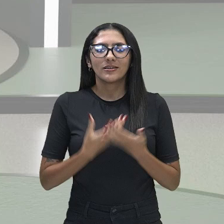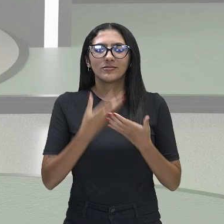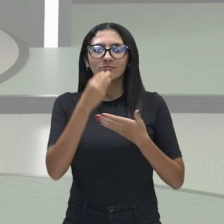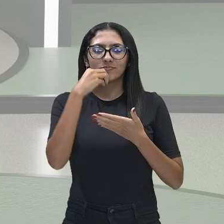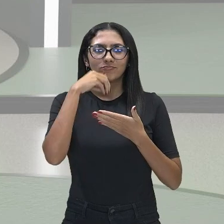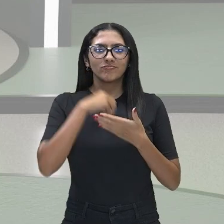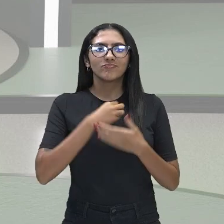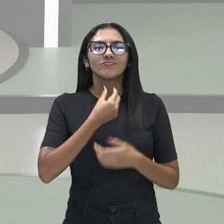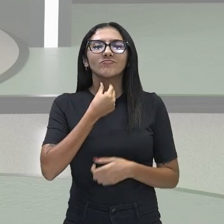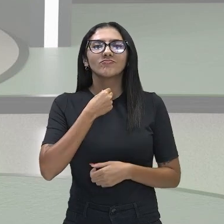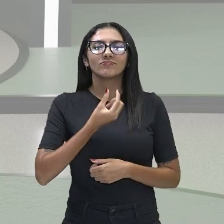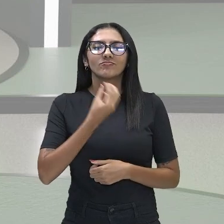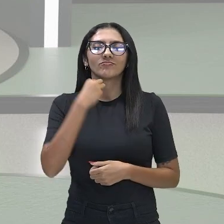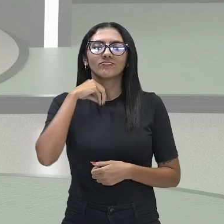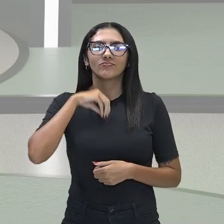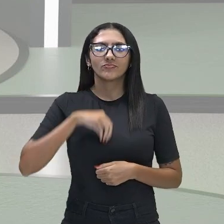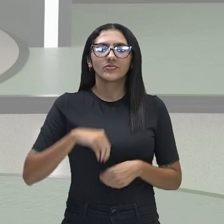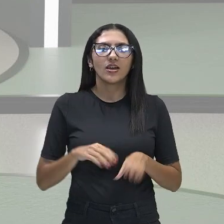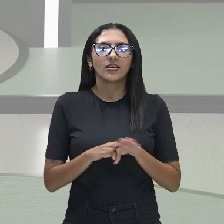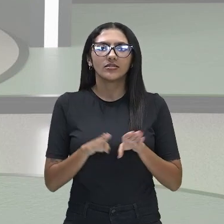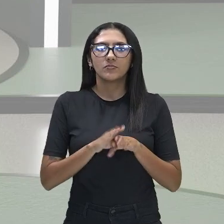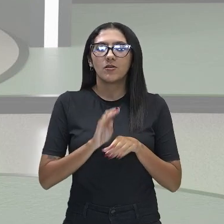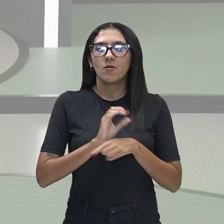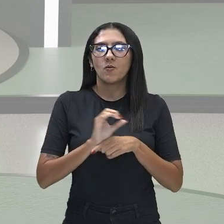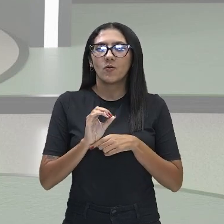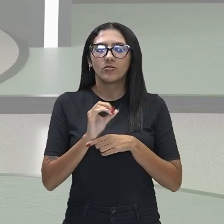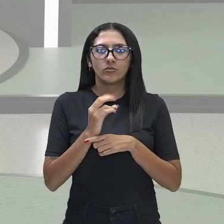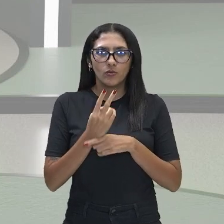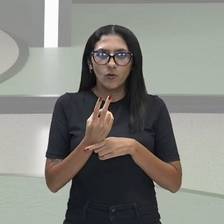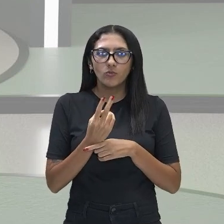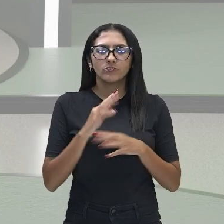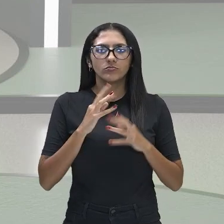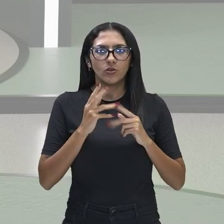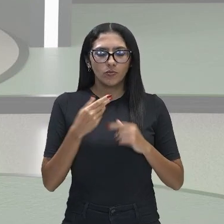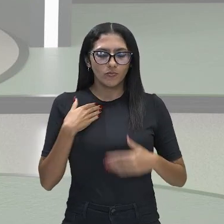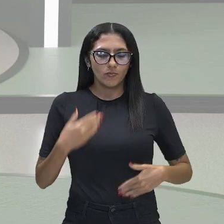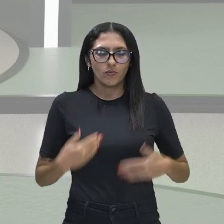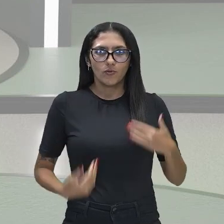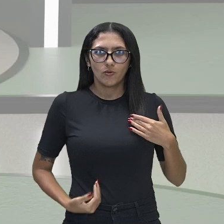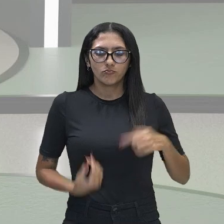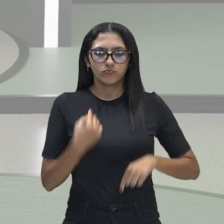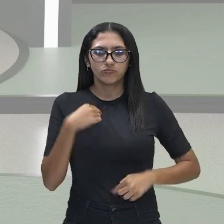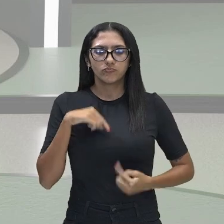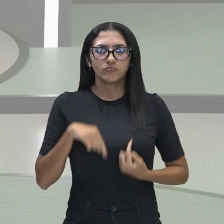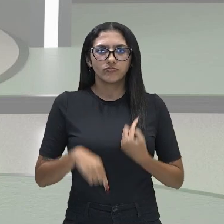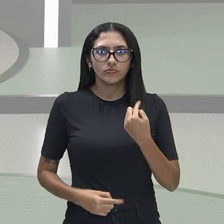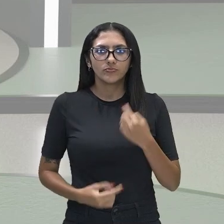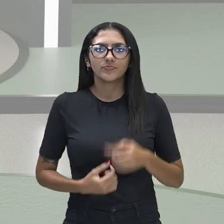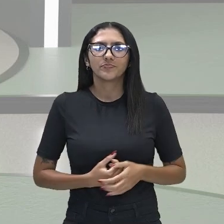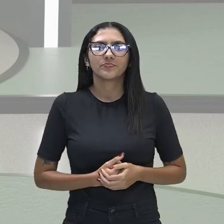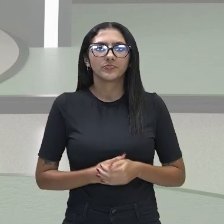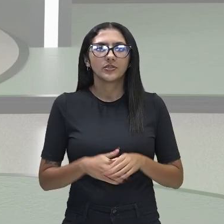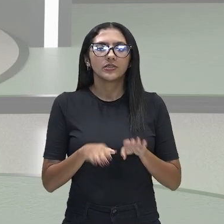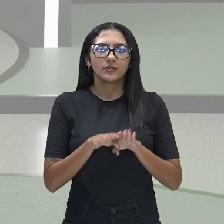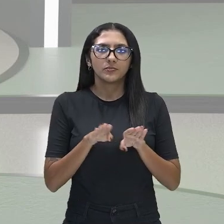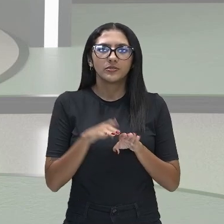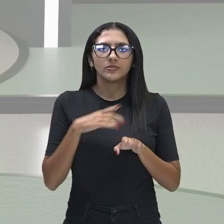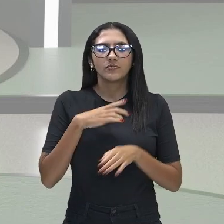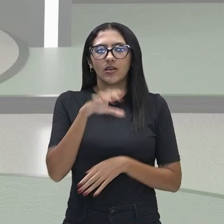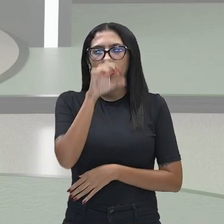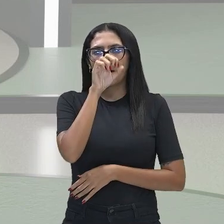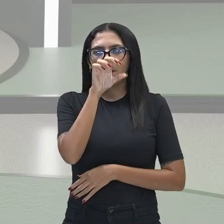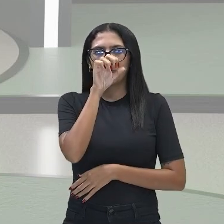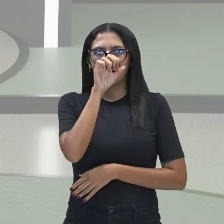digestão e o oxigênio por todo o nosso corpo. O oxigênio também que foi captado pelo